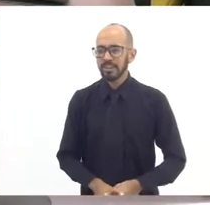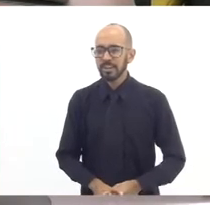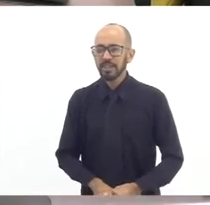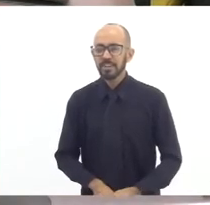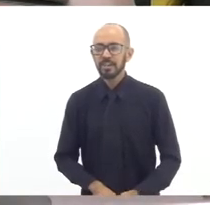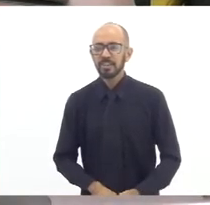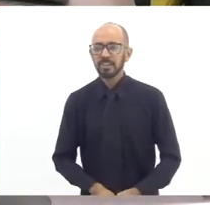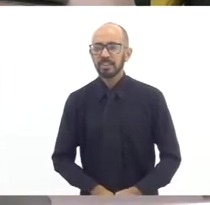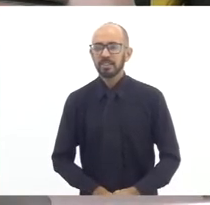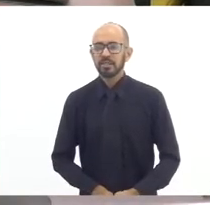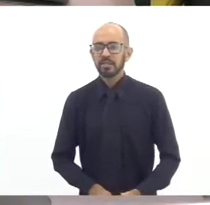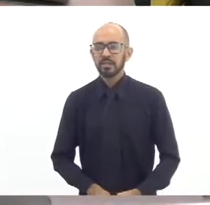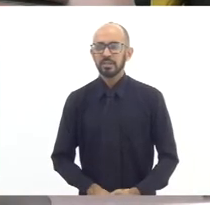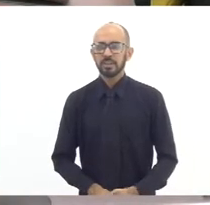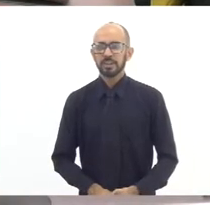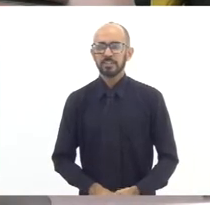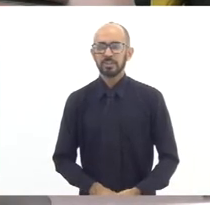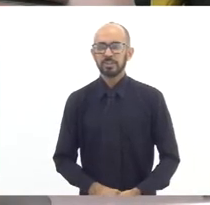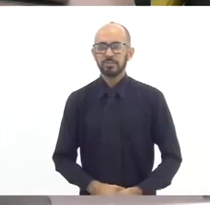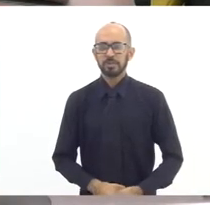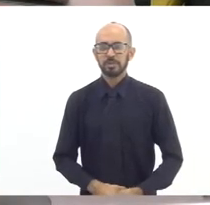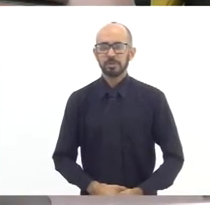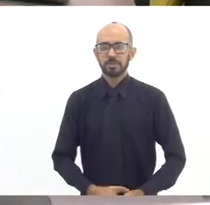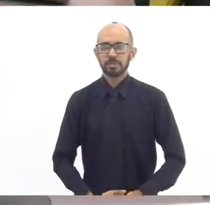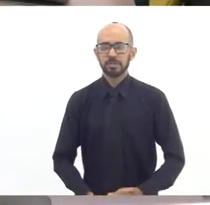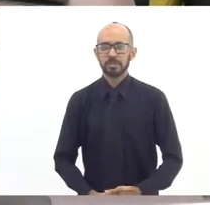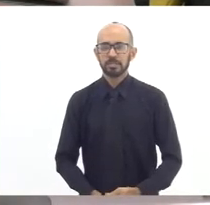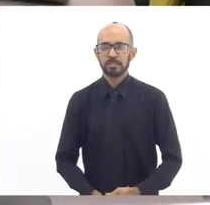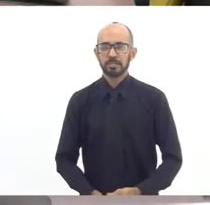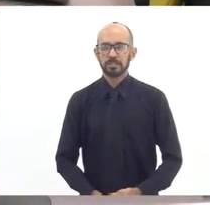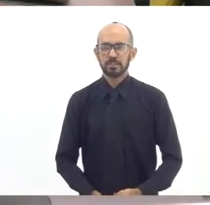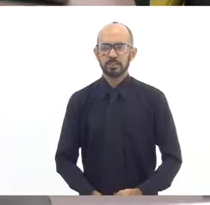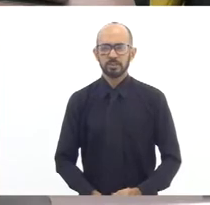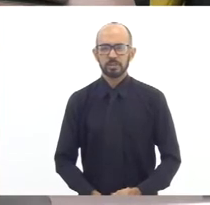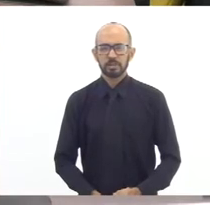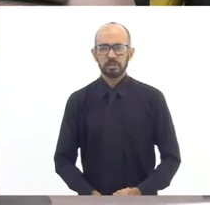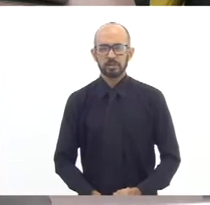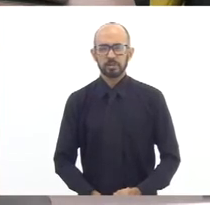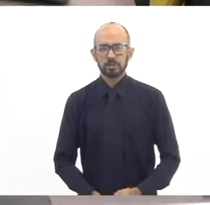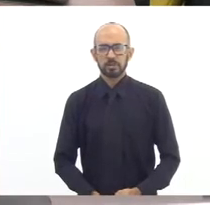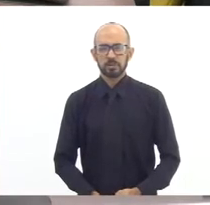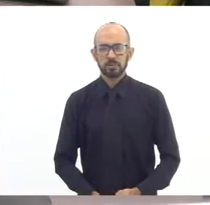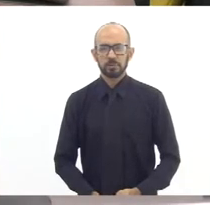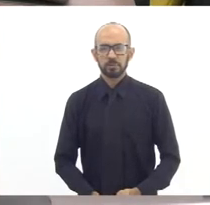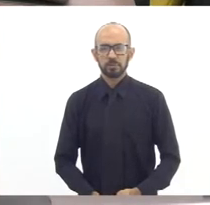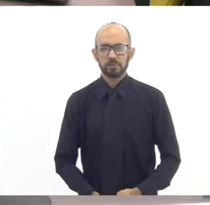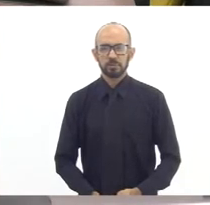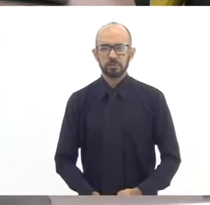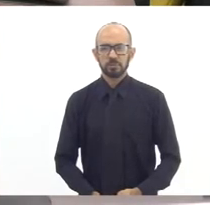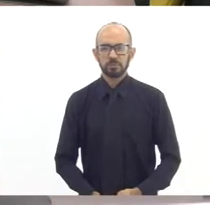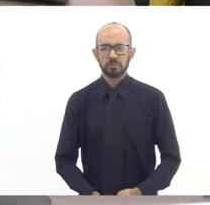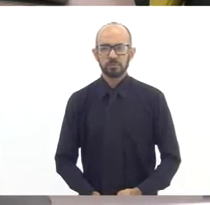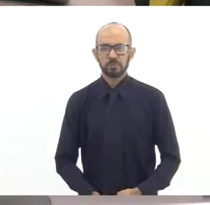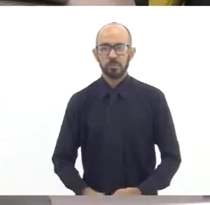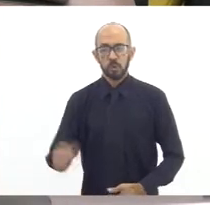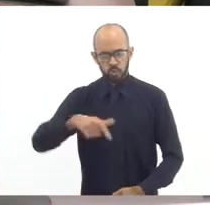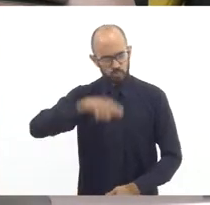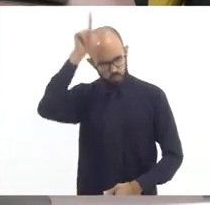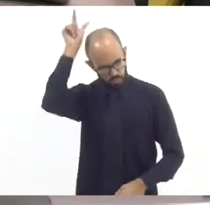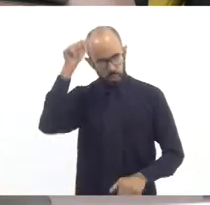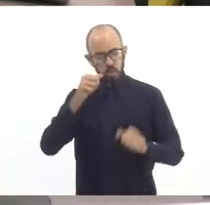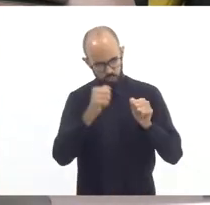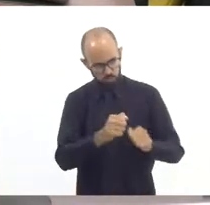a rodada das perguntas todas? Pode, sem problema nenhum. Pode utilizar. Não, Luiz Paulo, pode fazer a